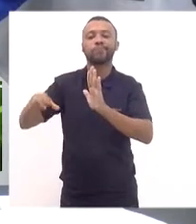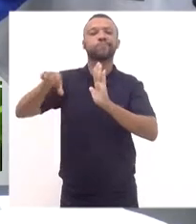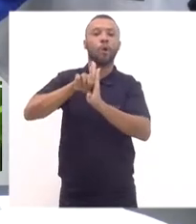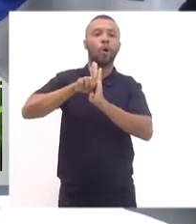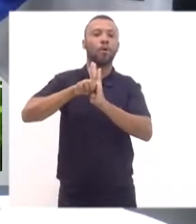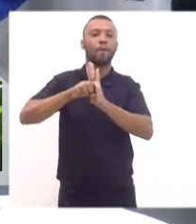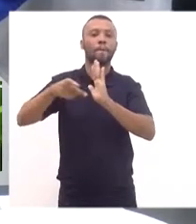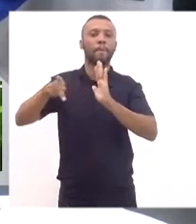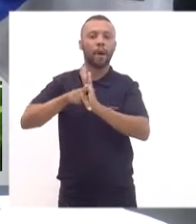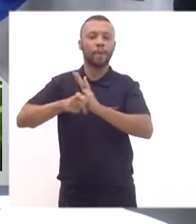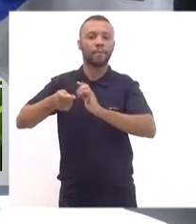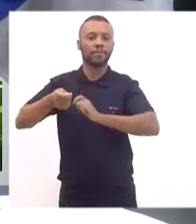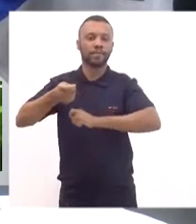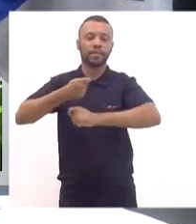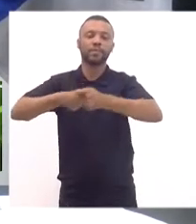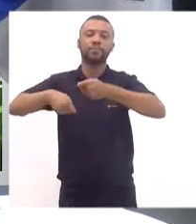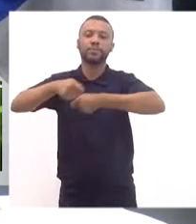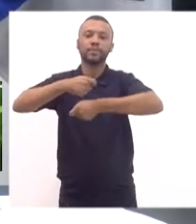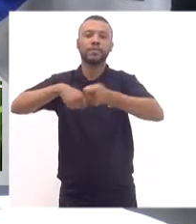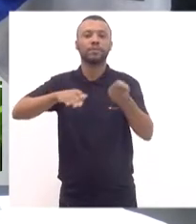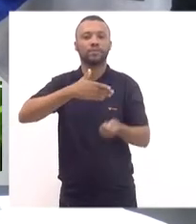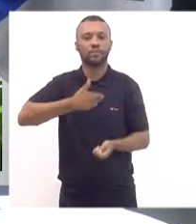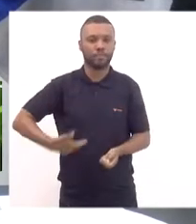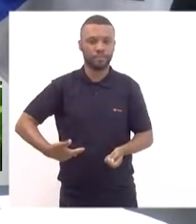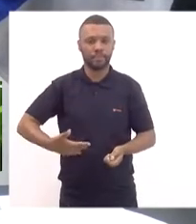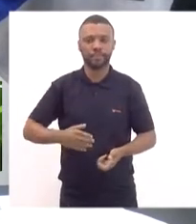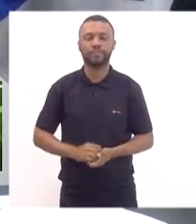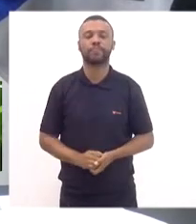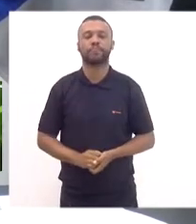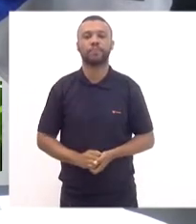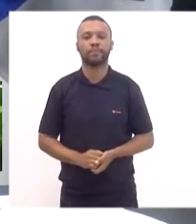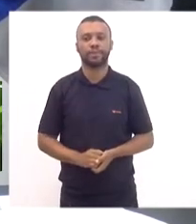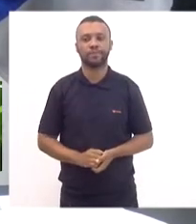pública. A mais gestão desses incentivos.